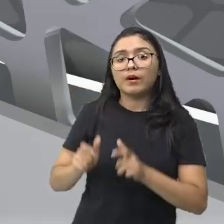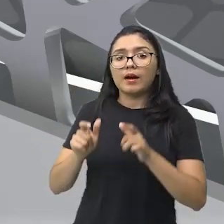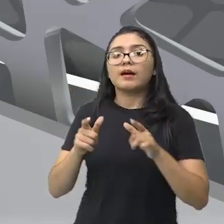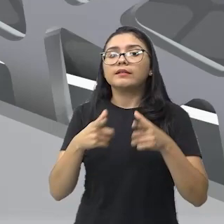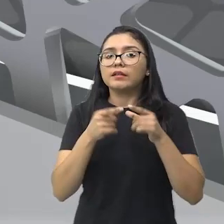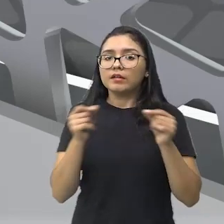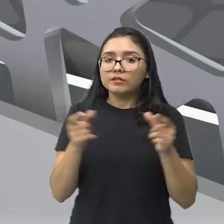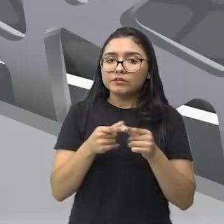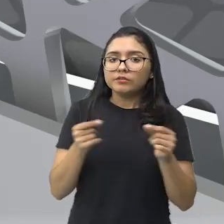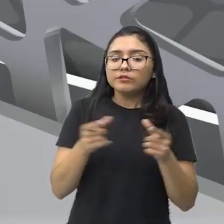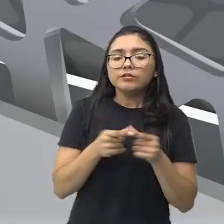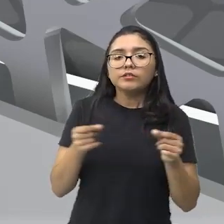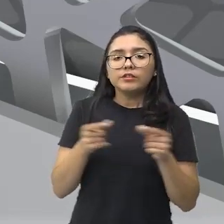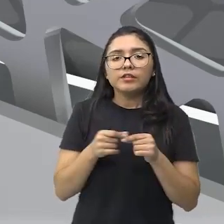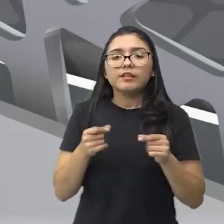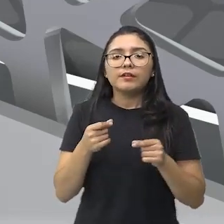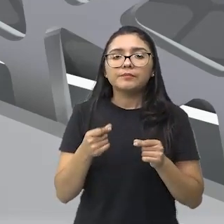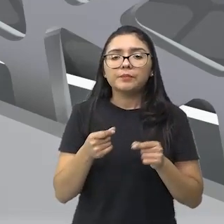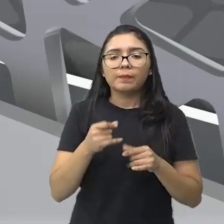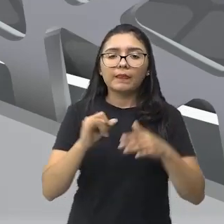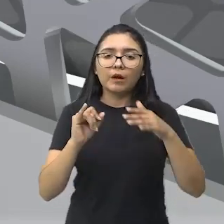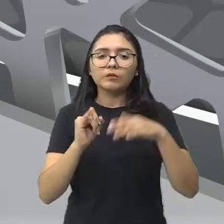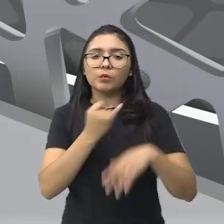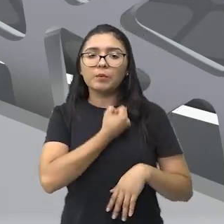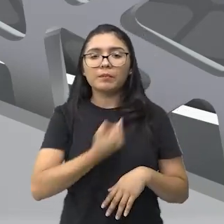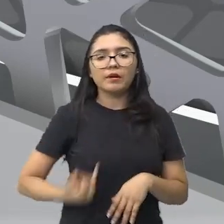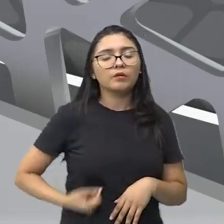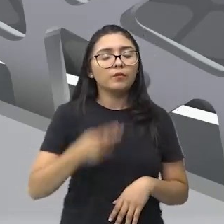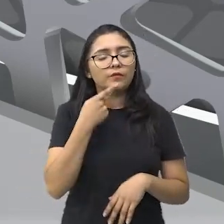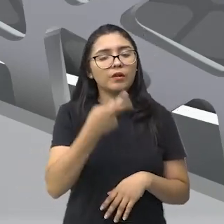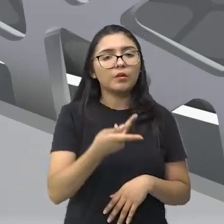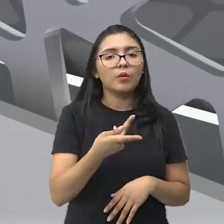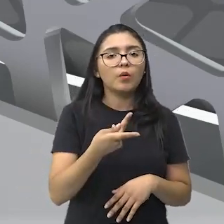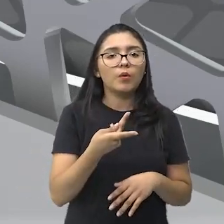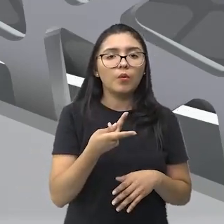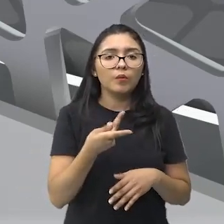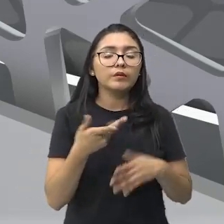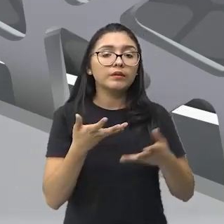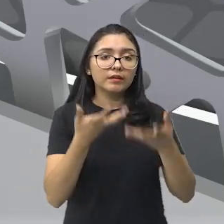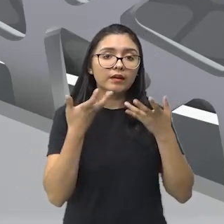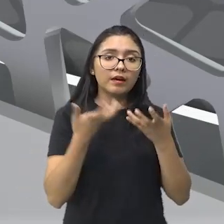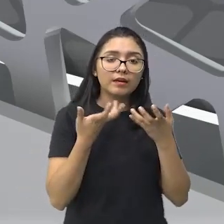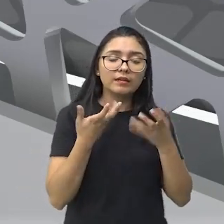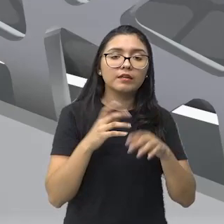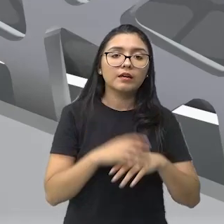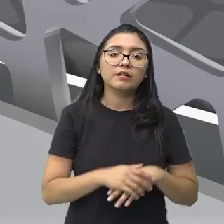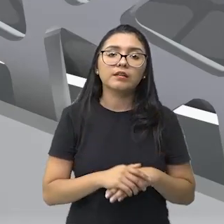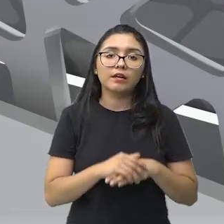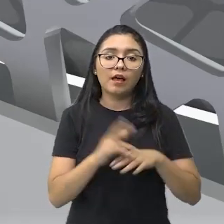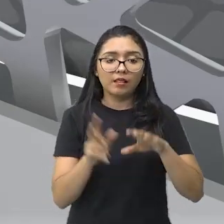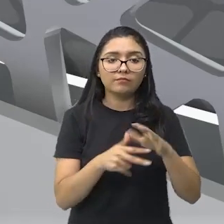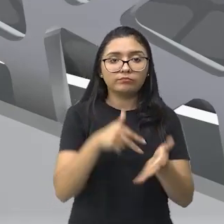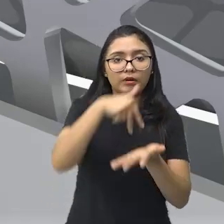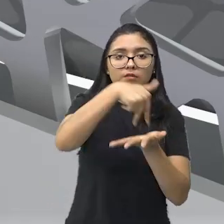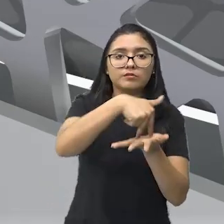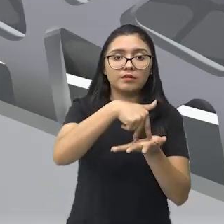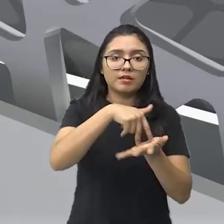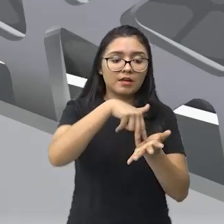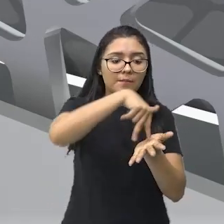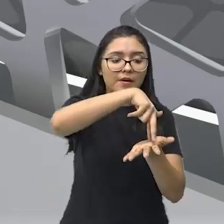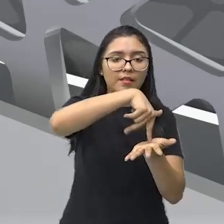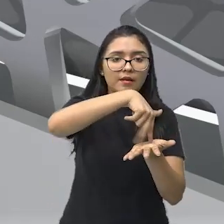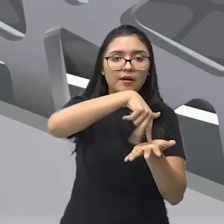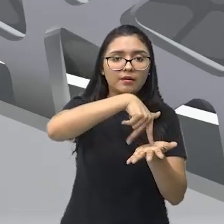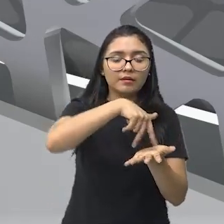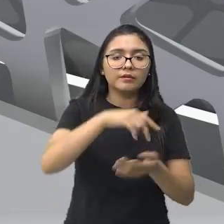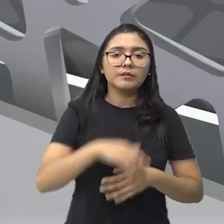que ele queria que a bailarina dele, que tinha morrido, né, trouxessem ela das sombras, mas ele queria ela ali